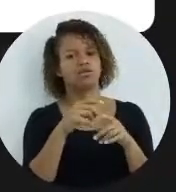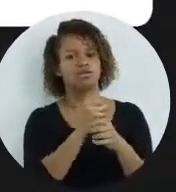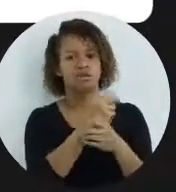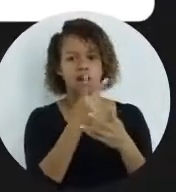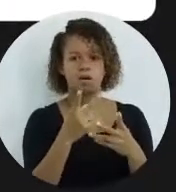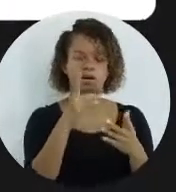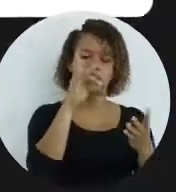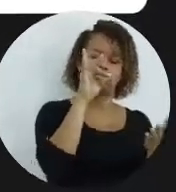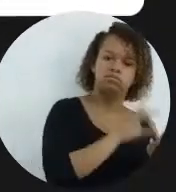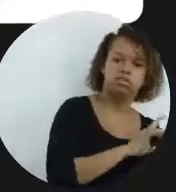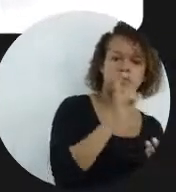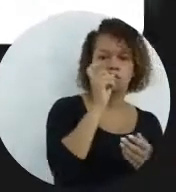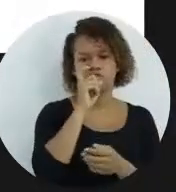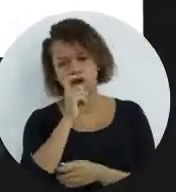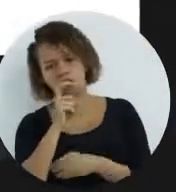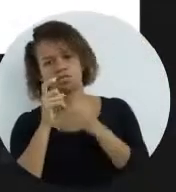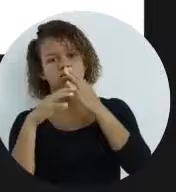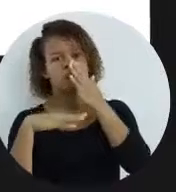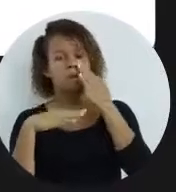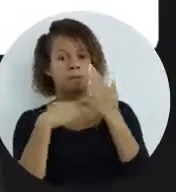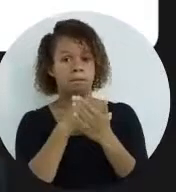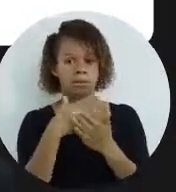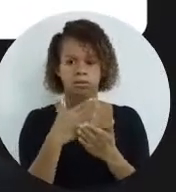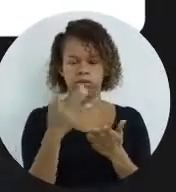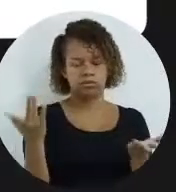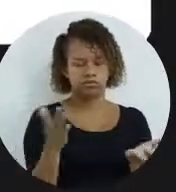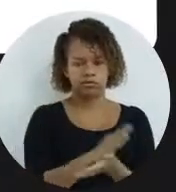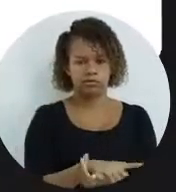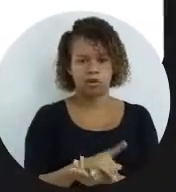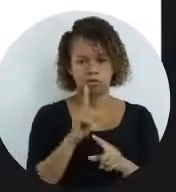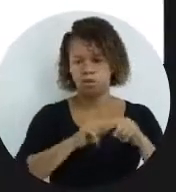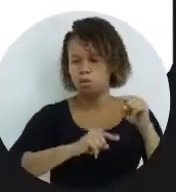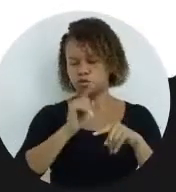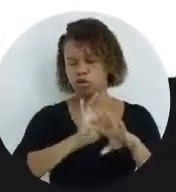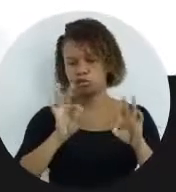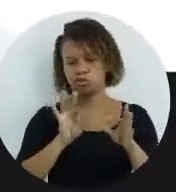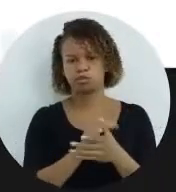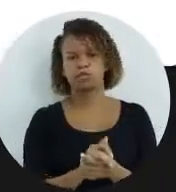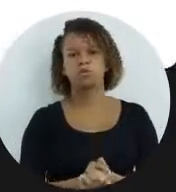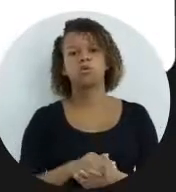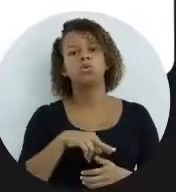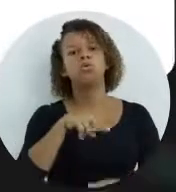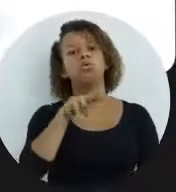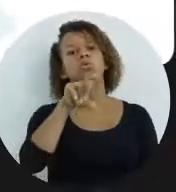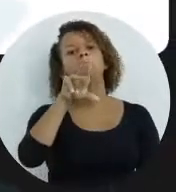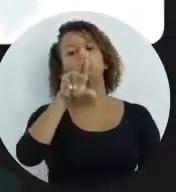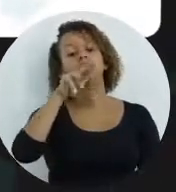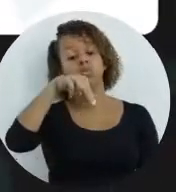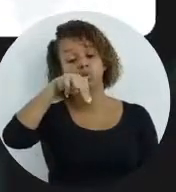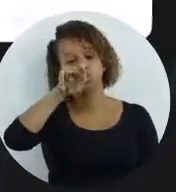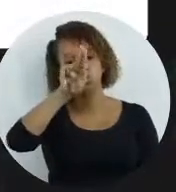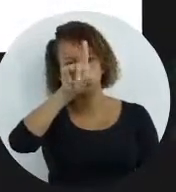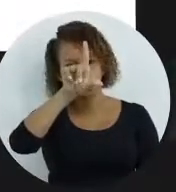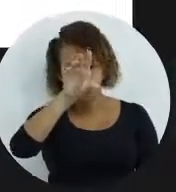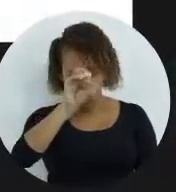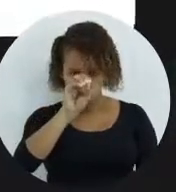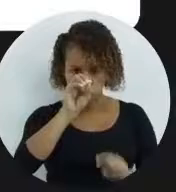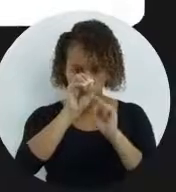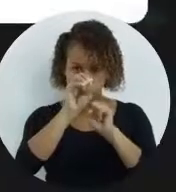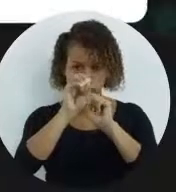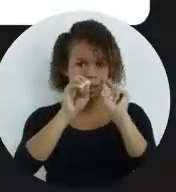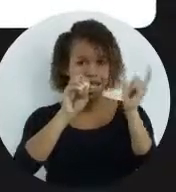valores verdadeiro ou falso, isso aí são primitivas, não são objetos. O nulo, que ele indica